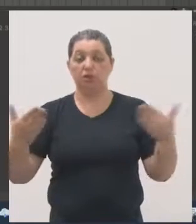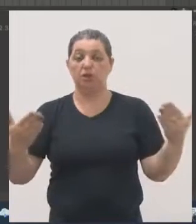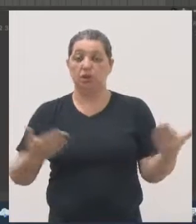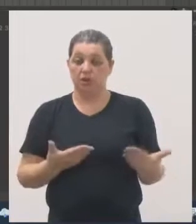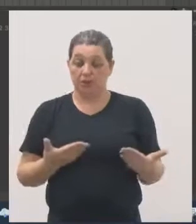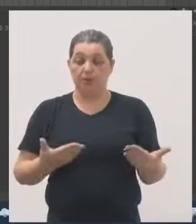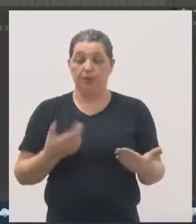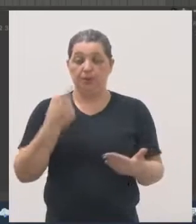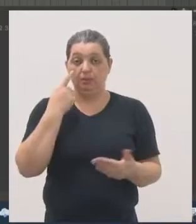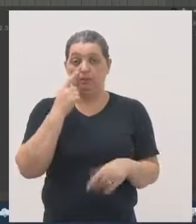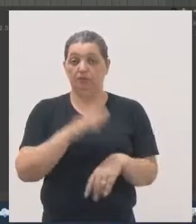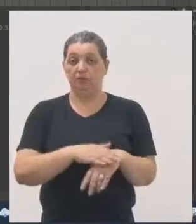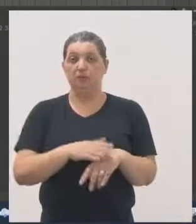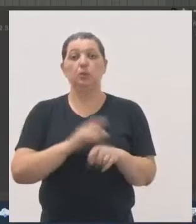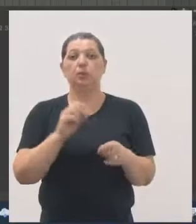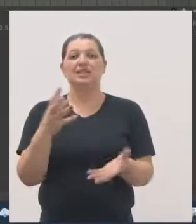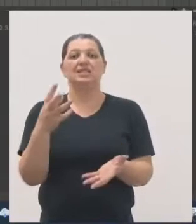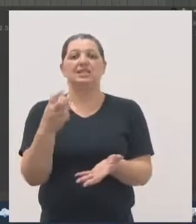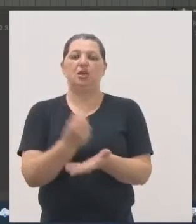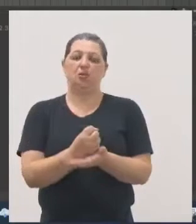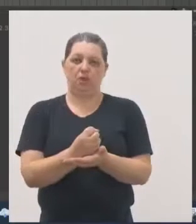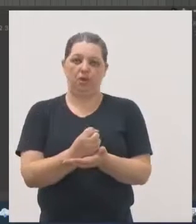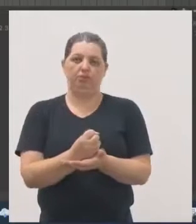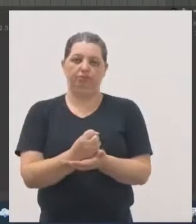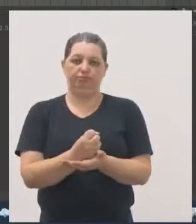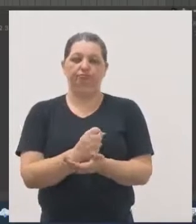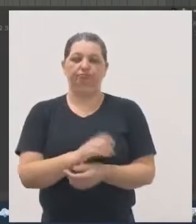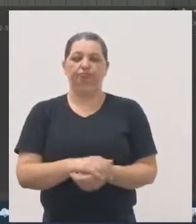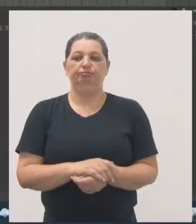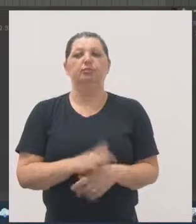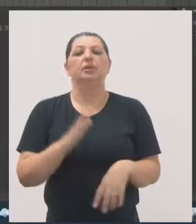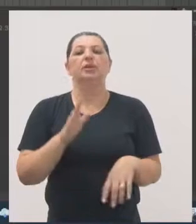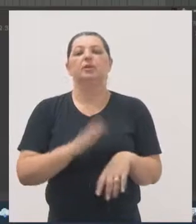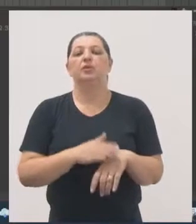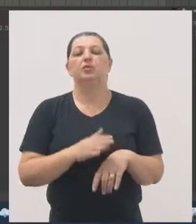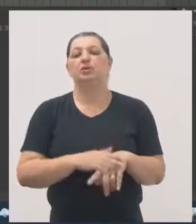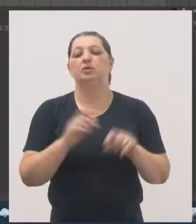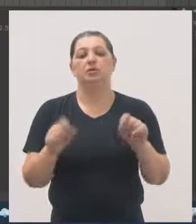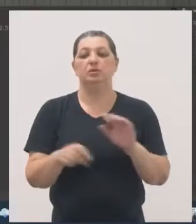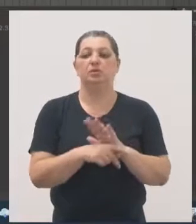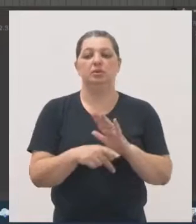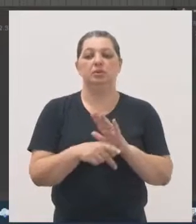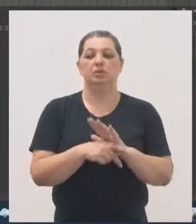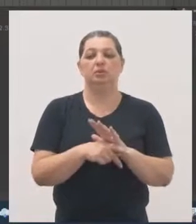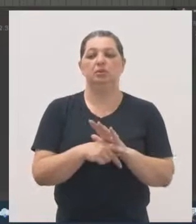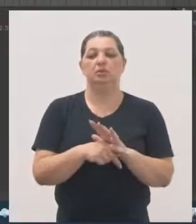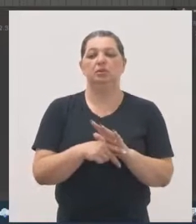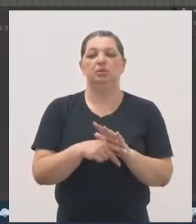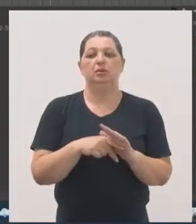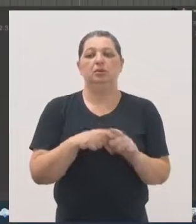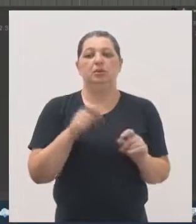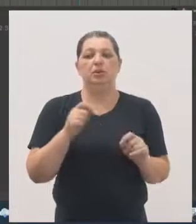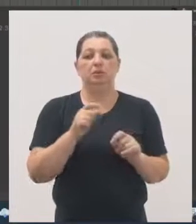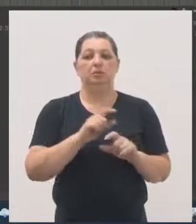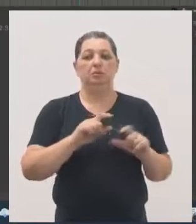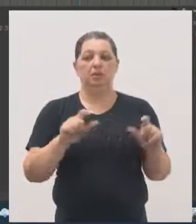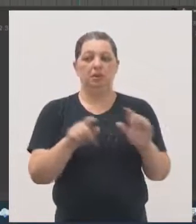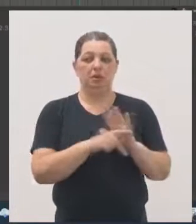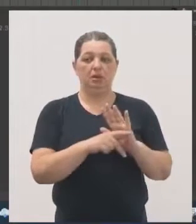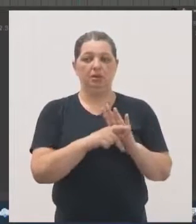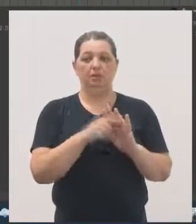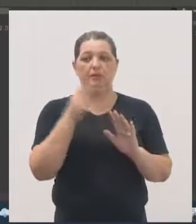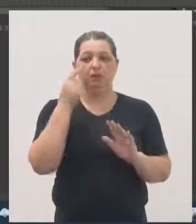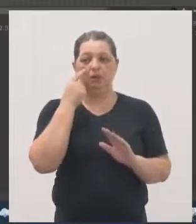você vai salvar, é a hora que você vai fazer o que a gente chama de renderização para